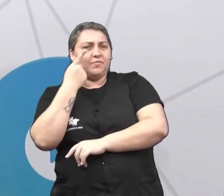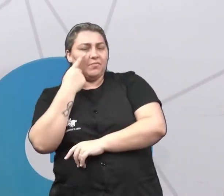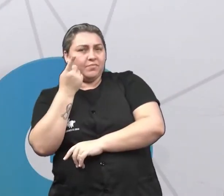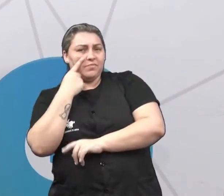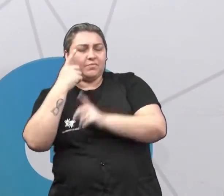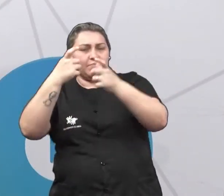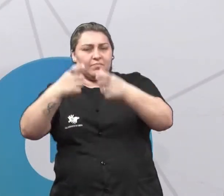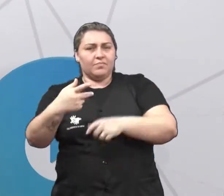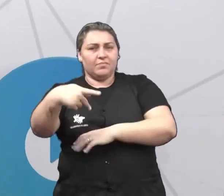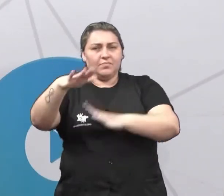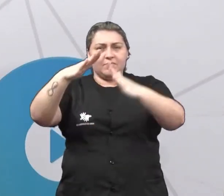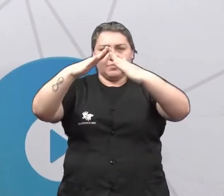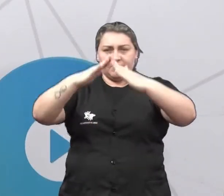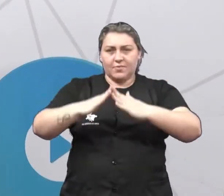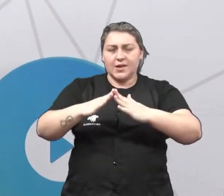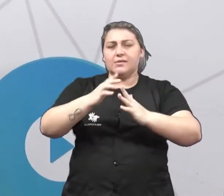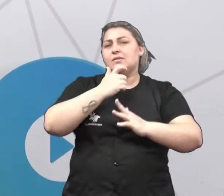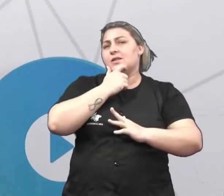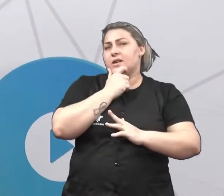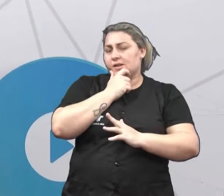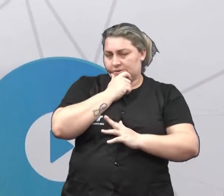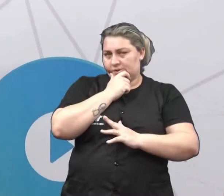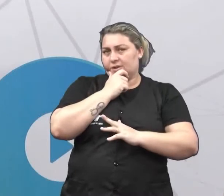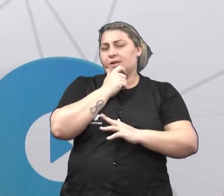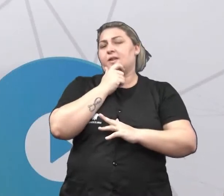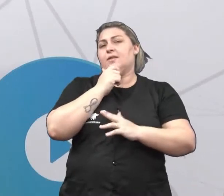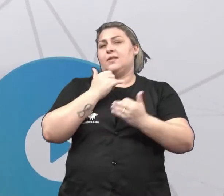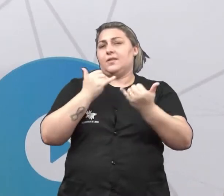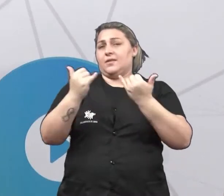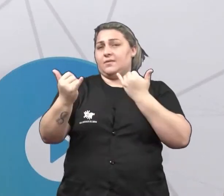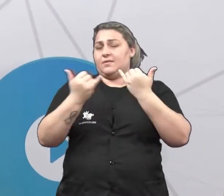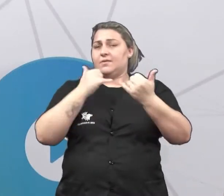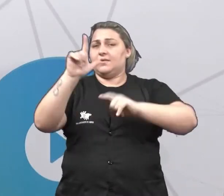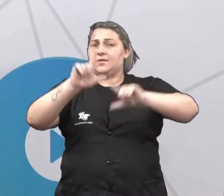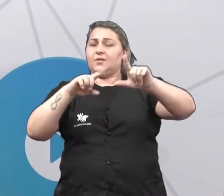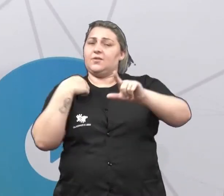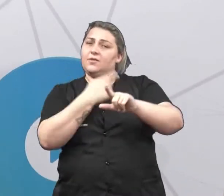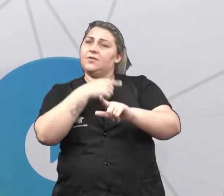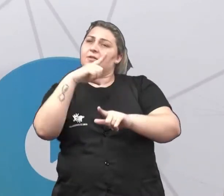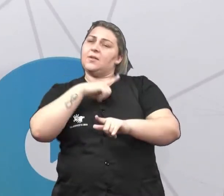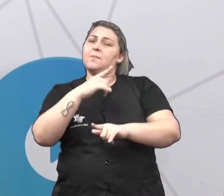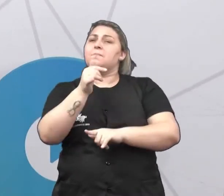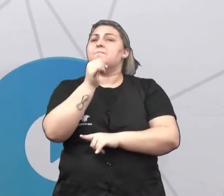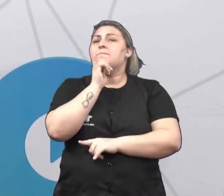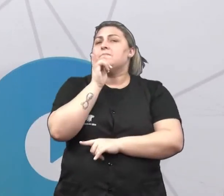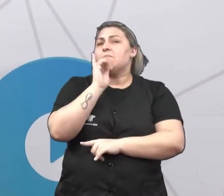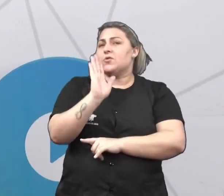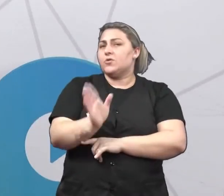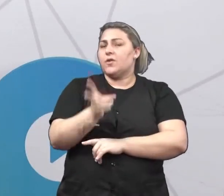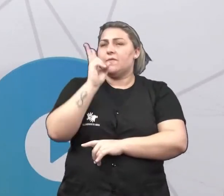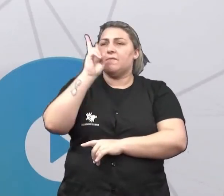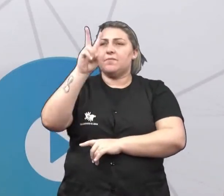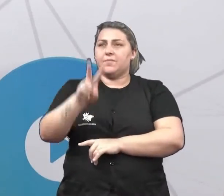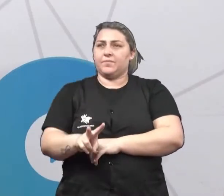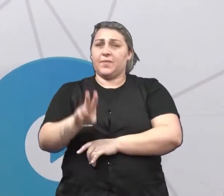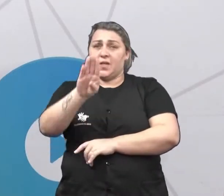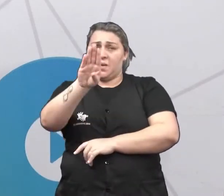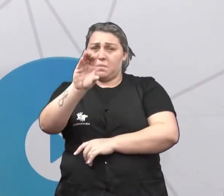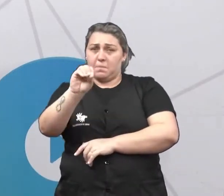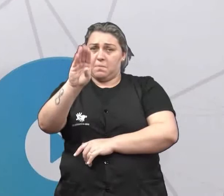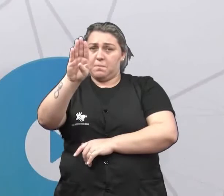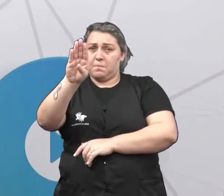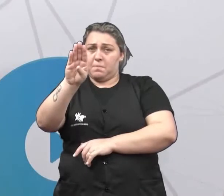mora, muito da língua inglesa nas propagandas que a gente tem aí nos nossos comércios. Por exemplo, já viram lá o nome